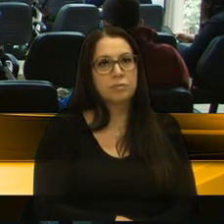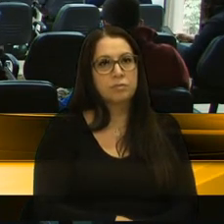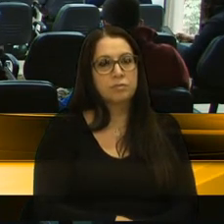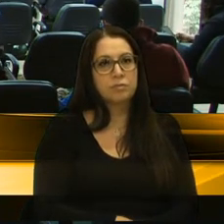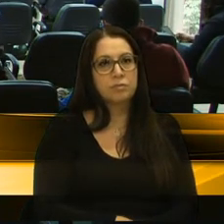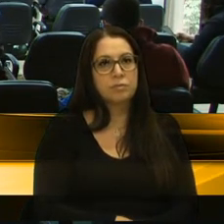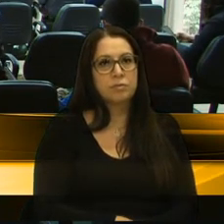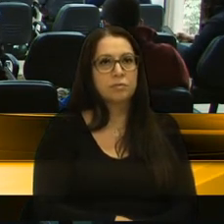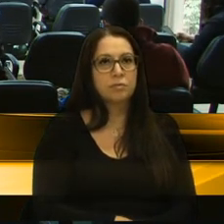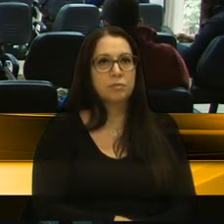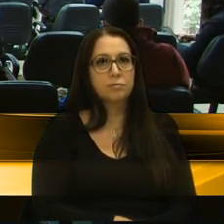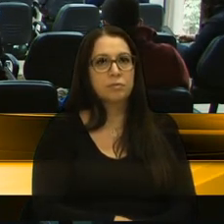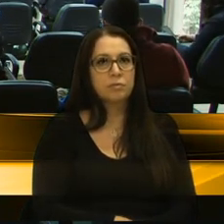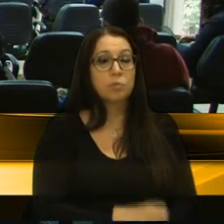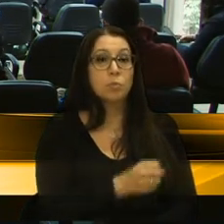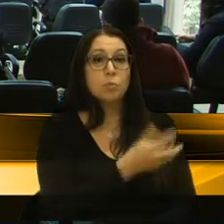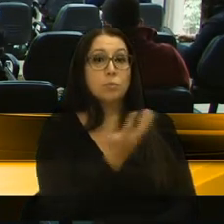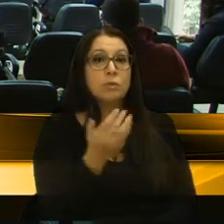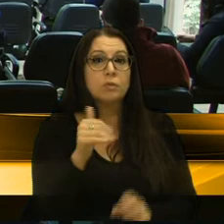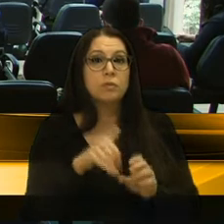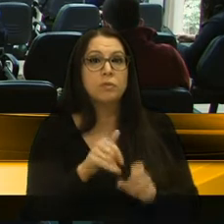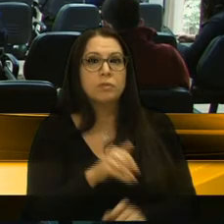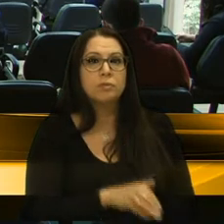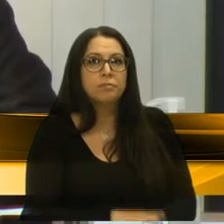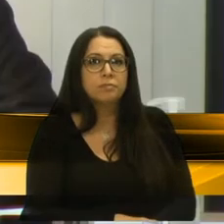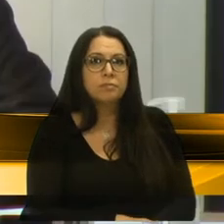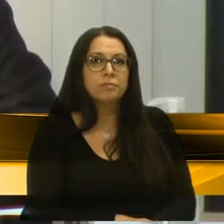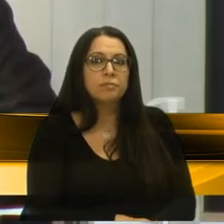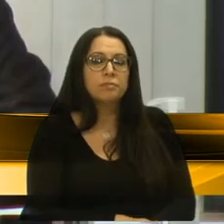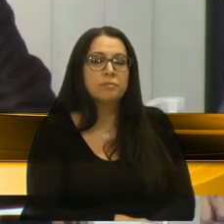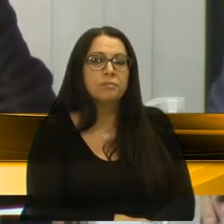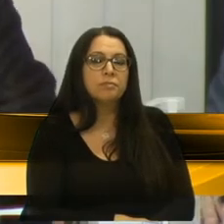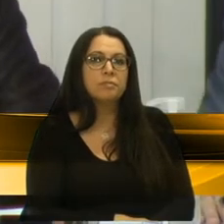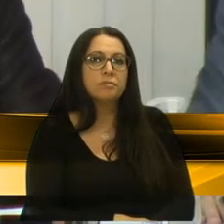Pode me confirmar aqui quantos votos deu?